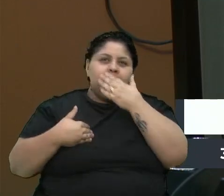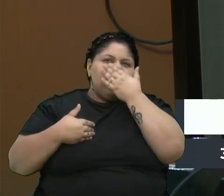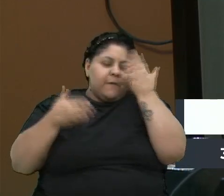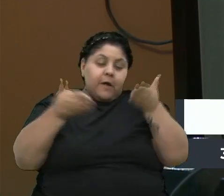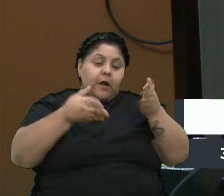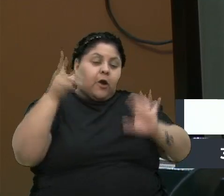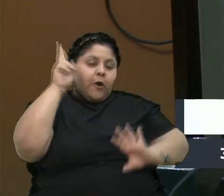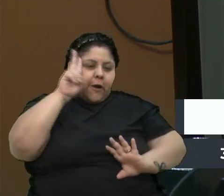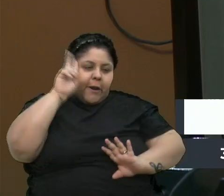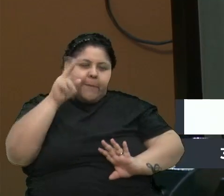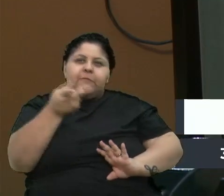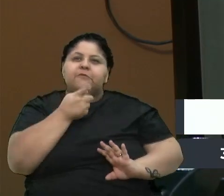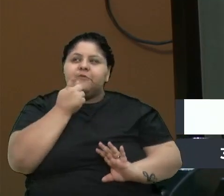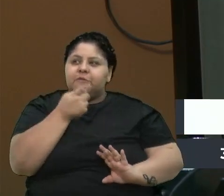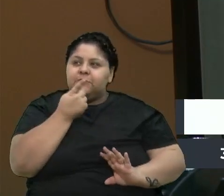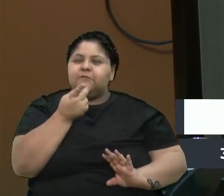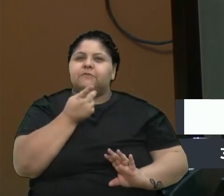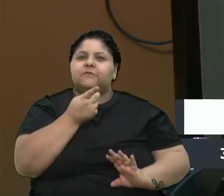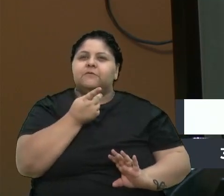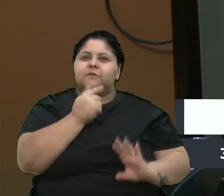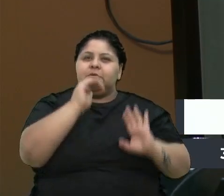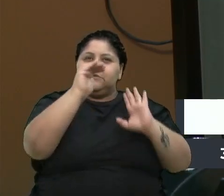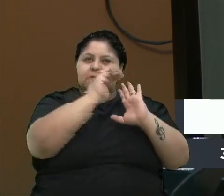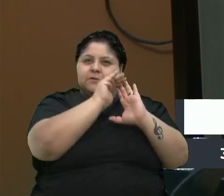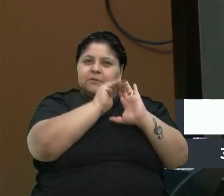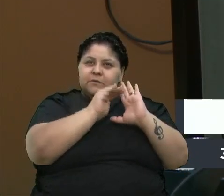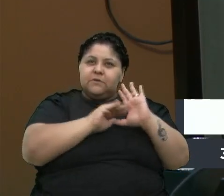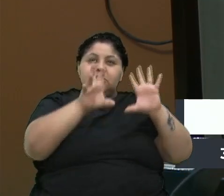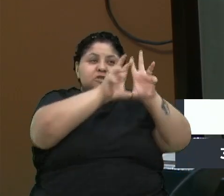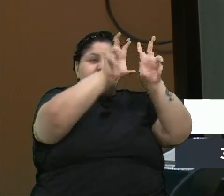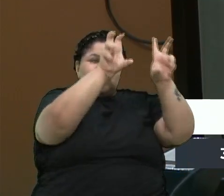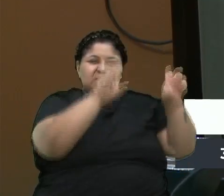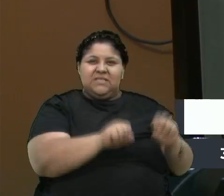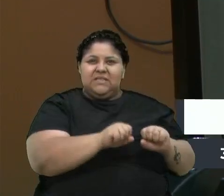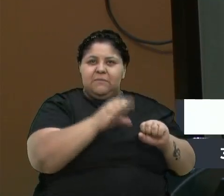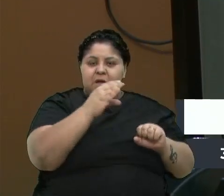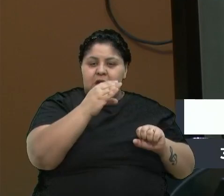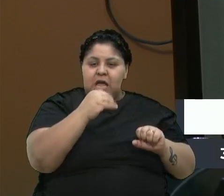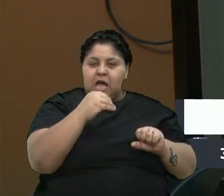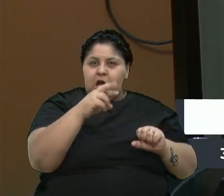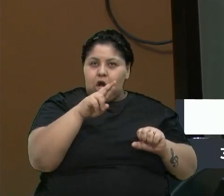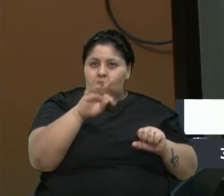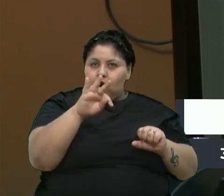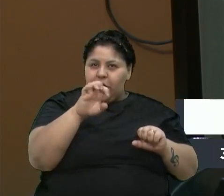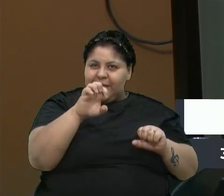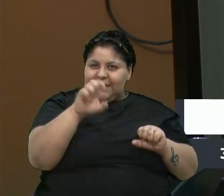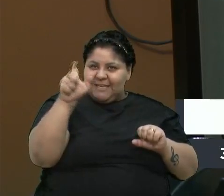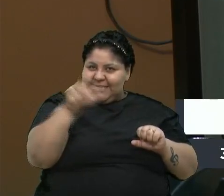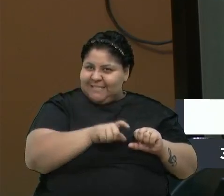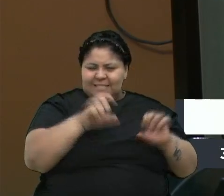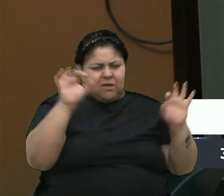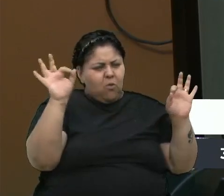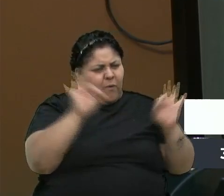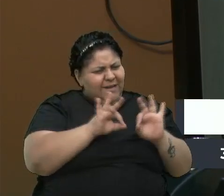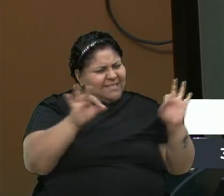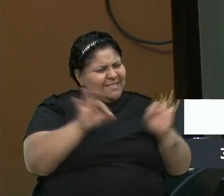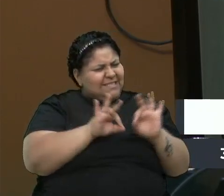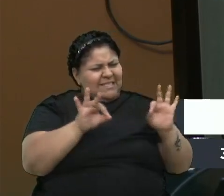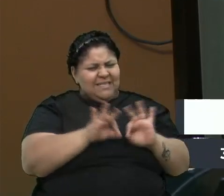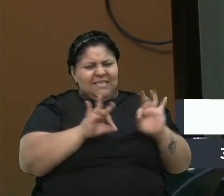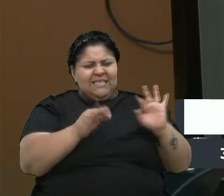estou falando agora, que é o programa, o Sistema Córtex, que é um excelente programa que também vem auxiliar e